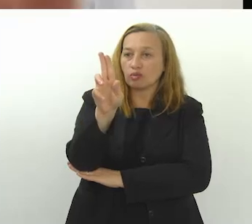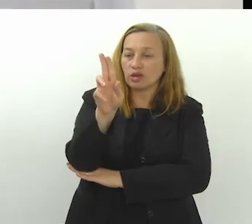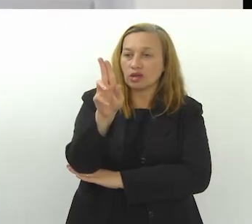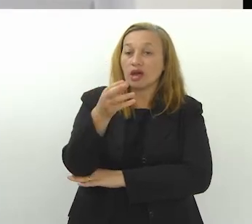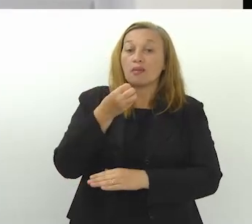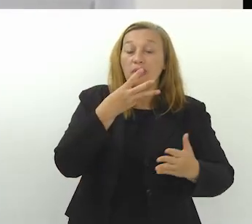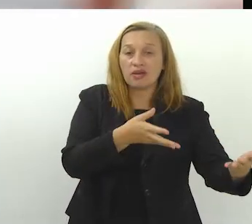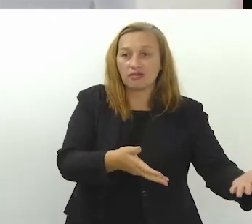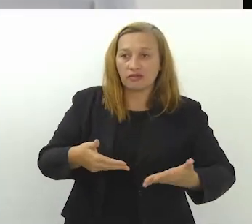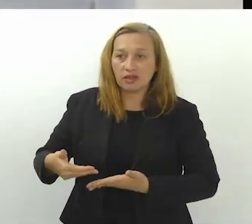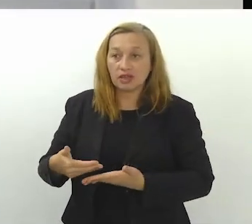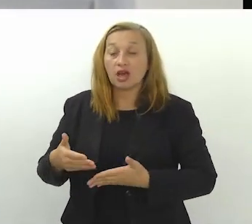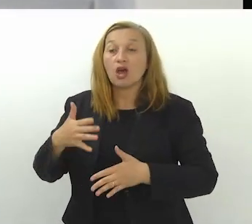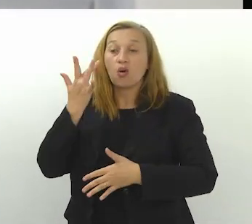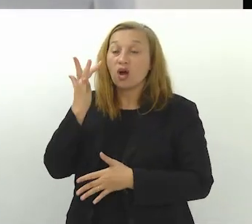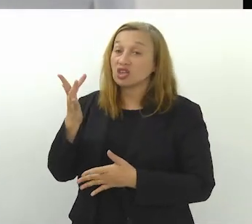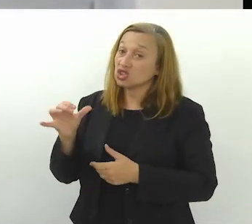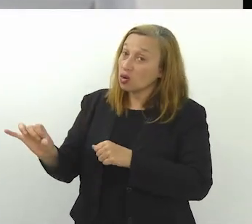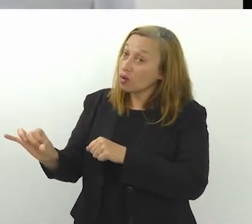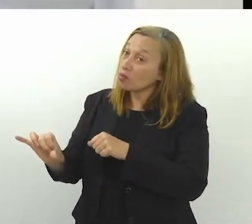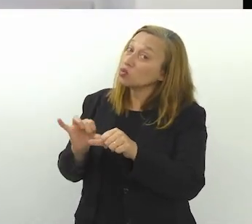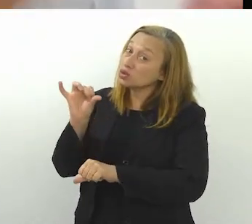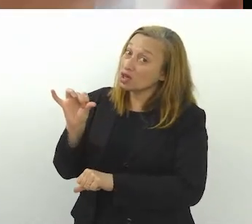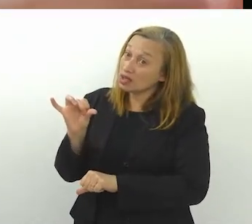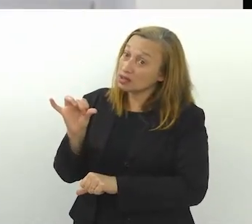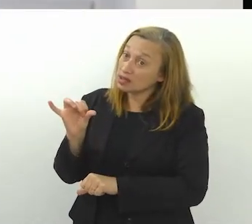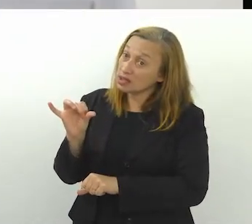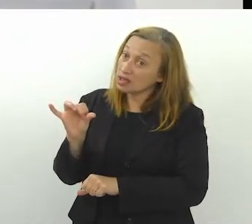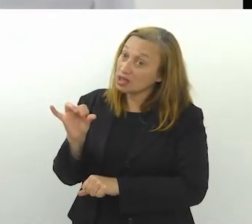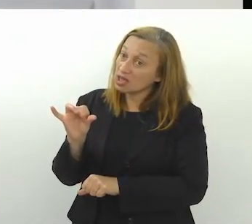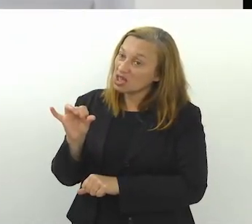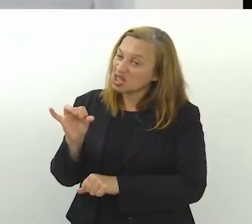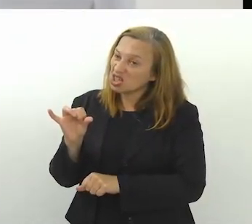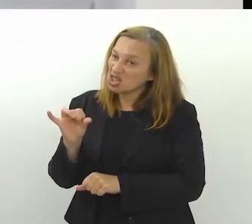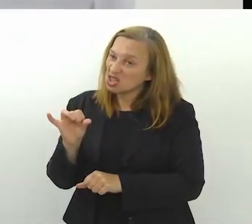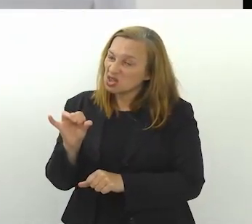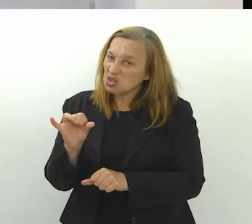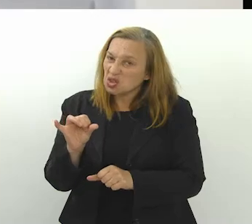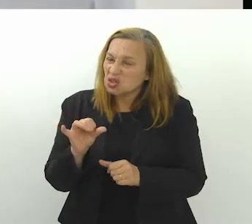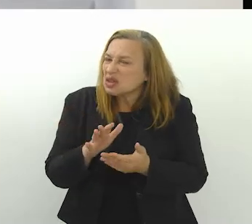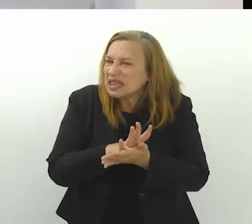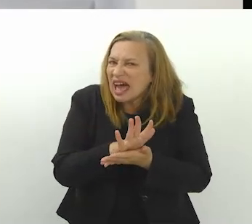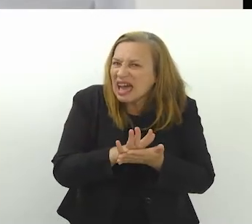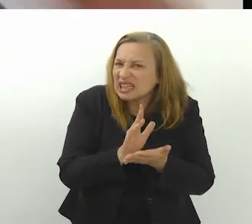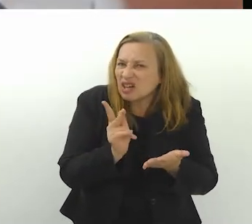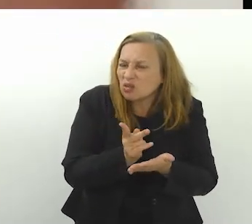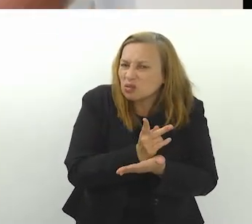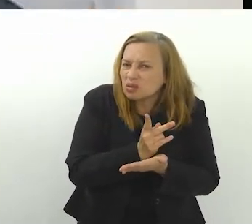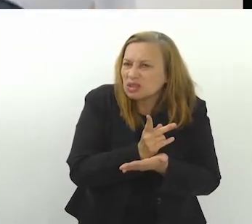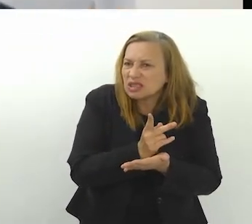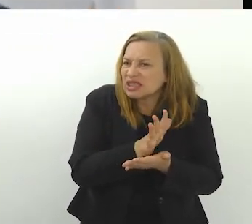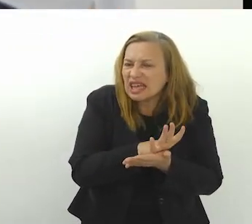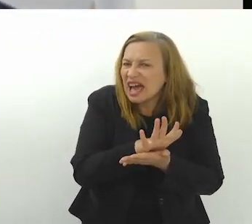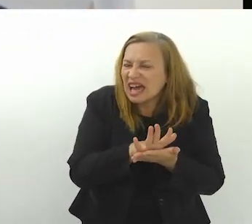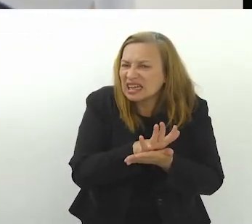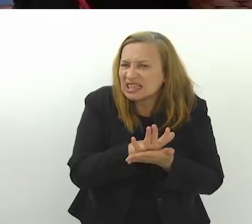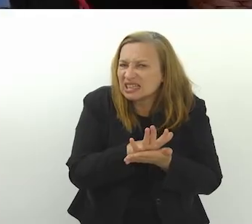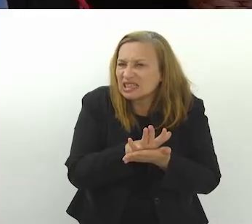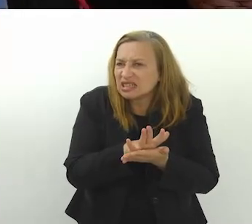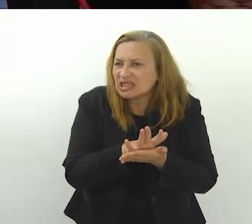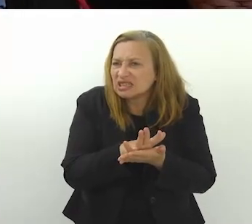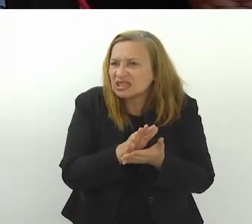né? Eu acho que isso, né, é uma mudança, mas é uma mudança que não vem do nada, né? Vem de um Não surgiu trabalho, num né? vácuo,